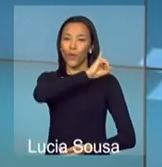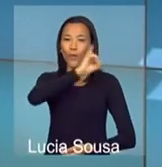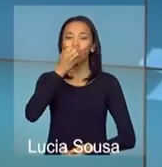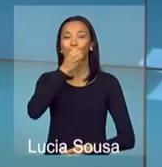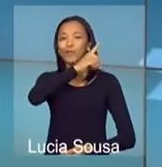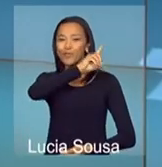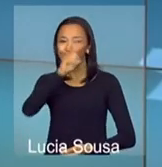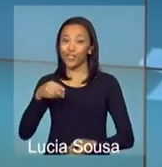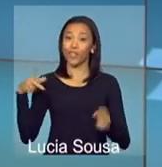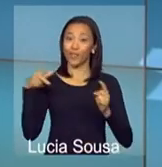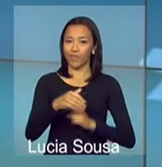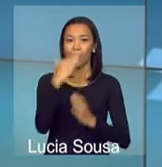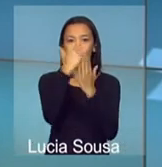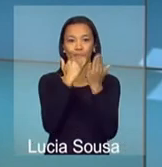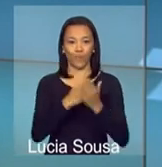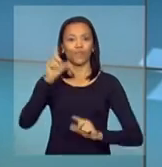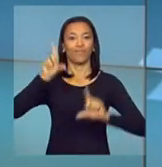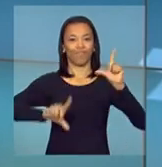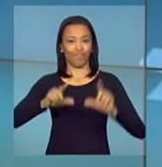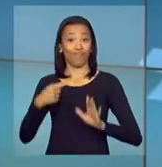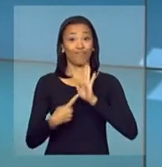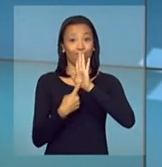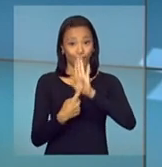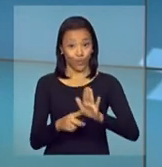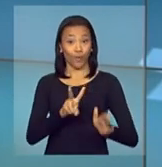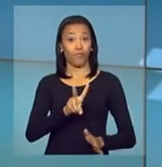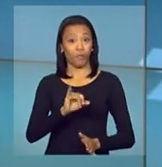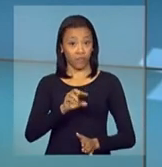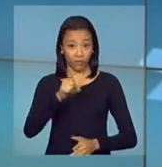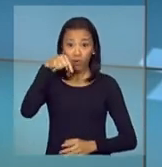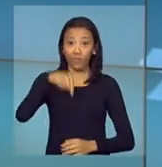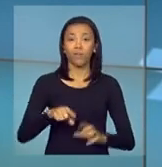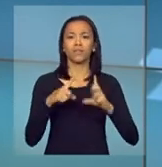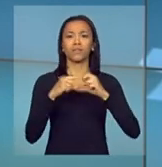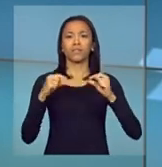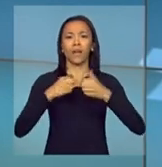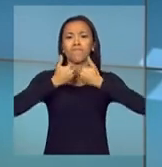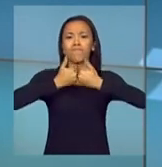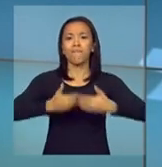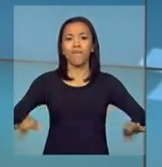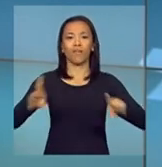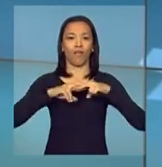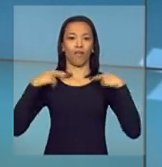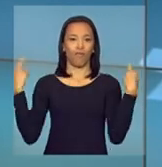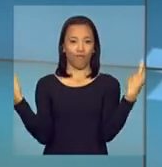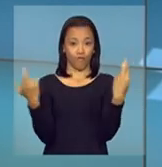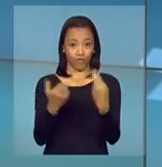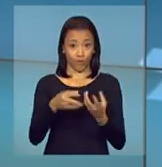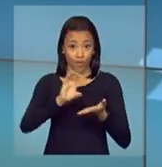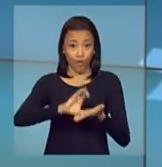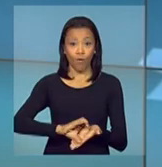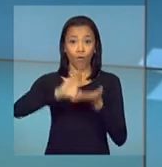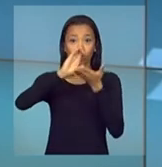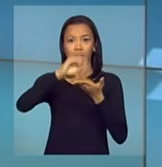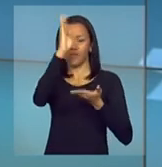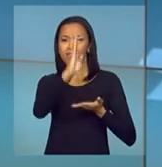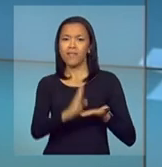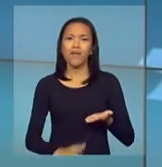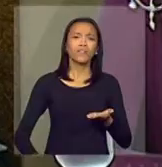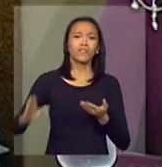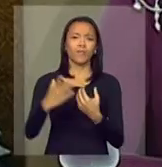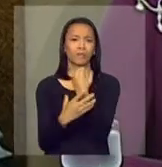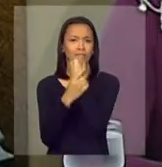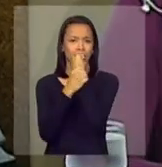Olá, bom dia. Interrompemos a programação para transmitir ao vivo de Brasília a abertura da reunião plenária do